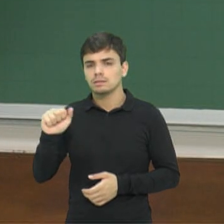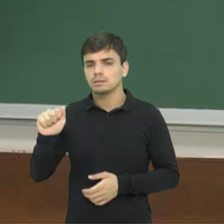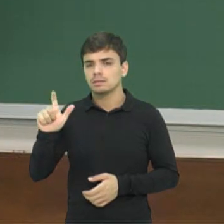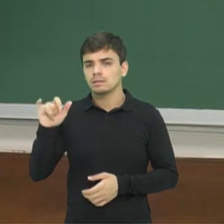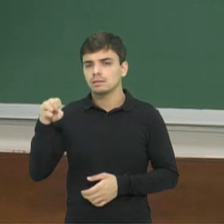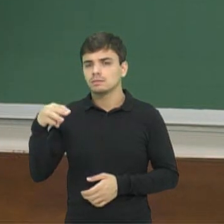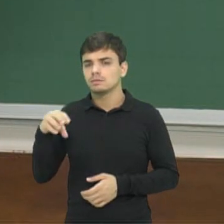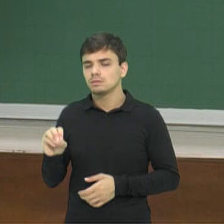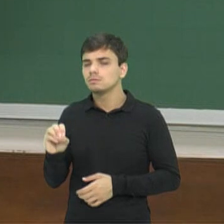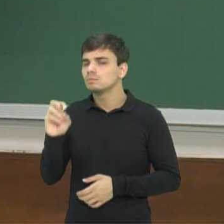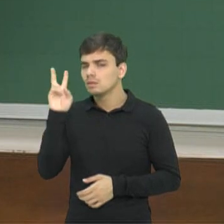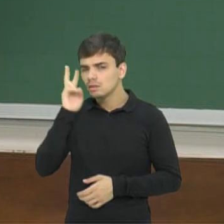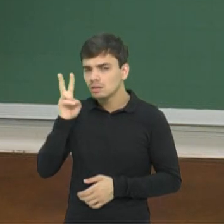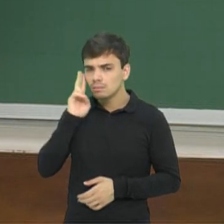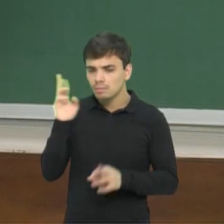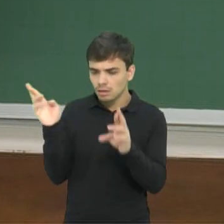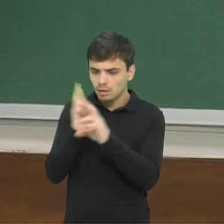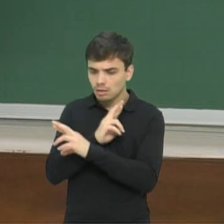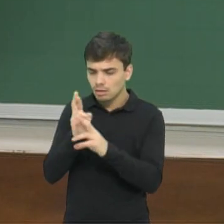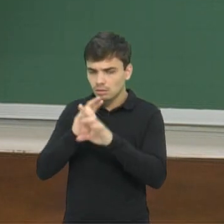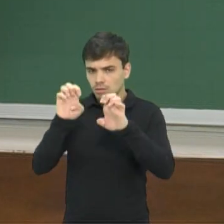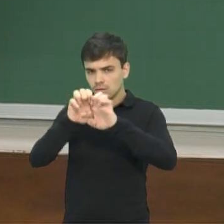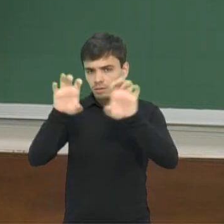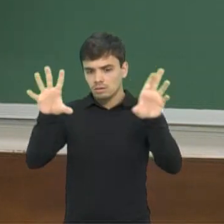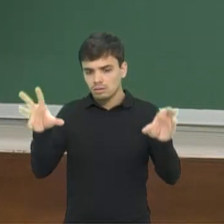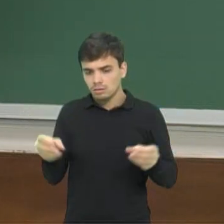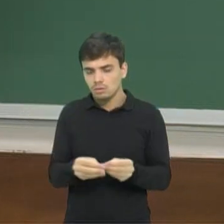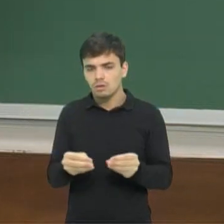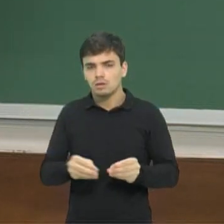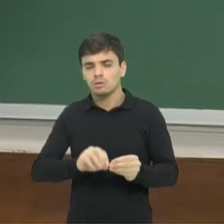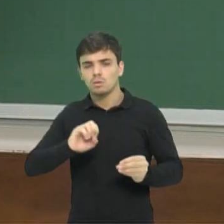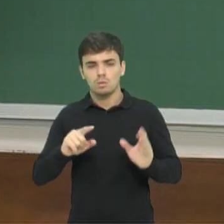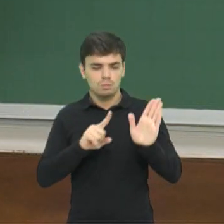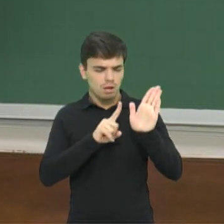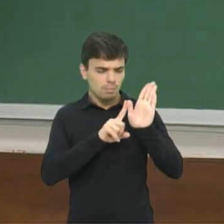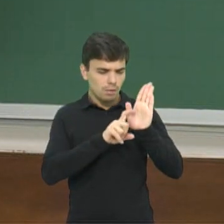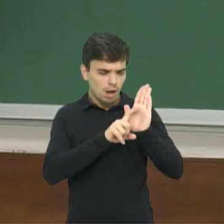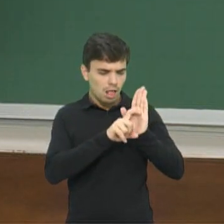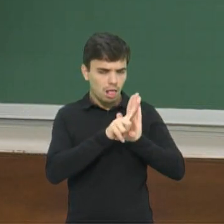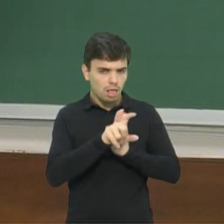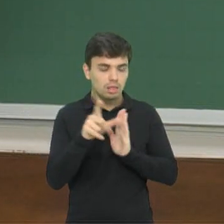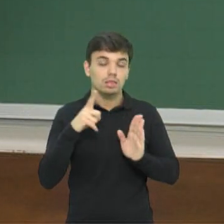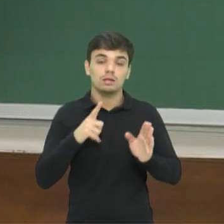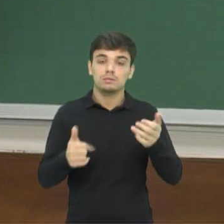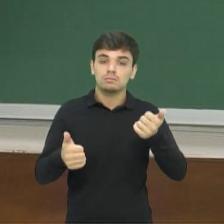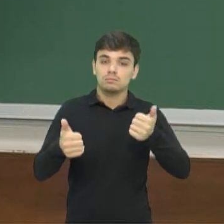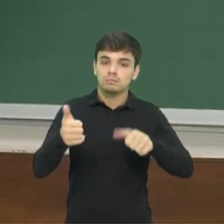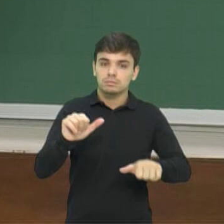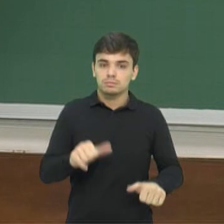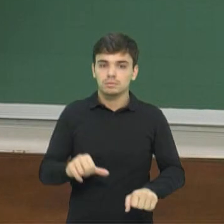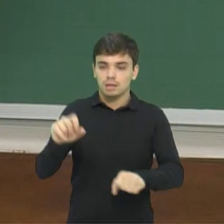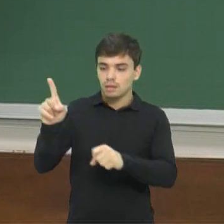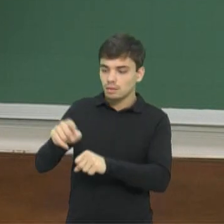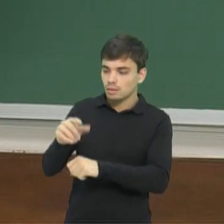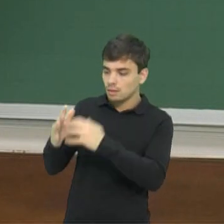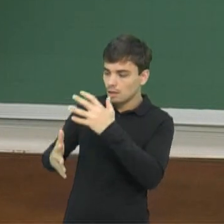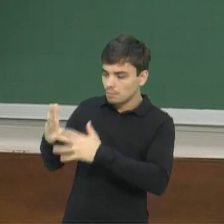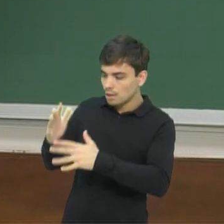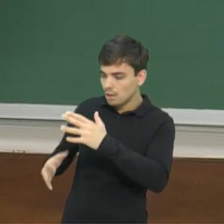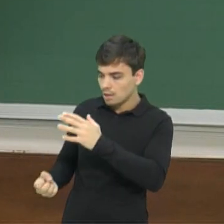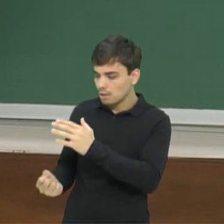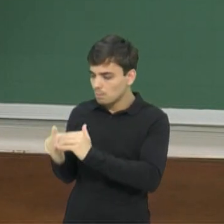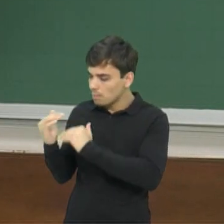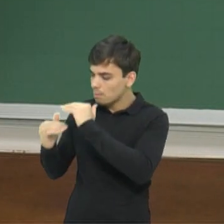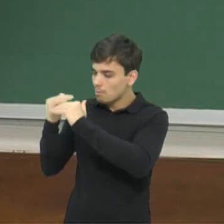tipo de relação ecológica, um organismo, aqui no caso o fungo, produz substâncias que inibem o crescimento da outra, que atrapalham,